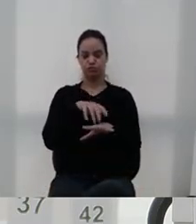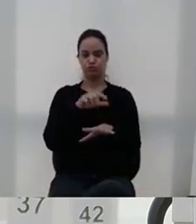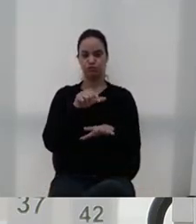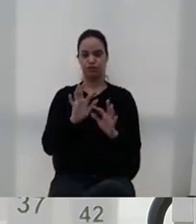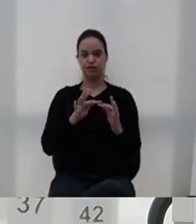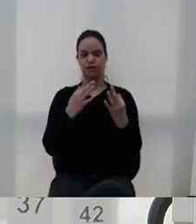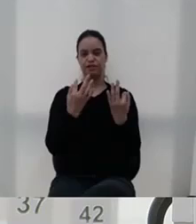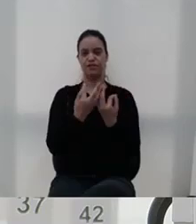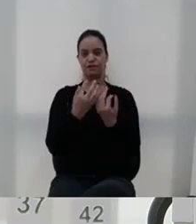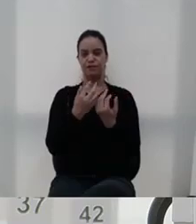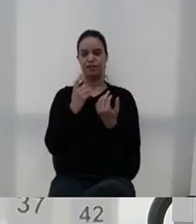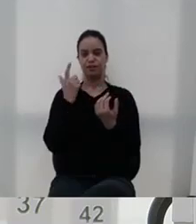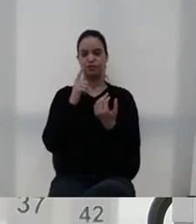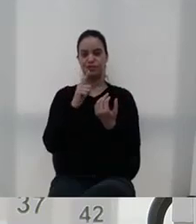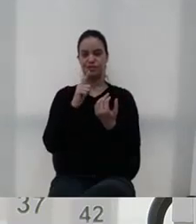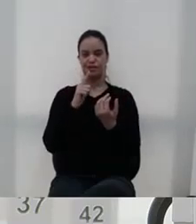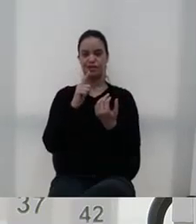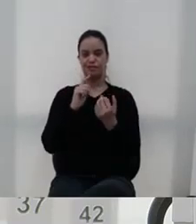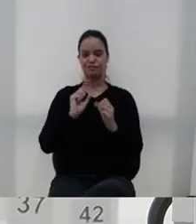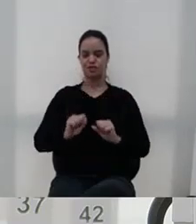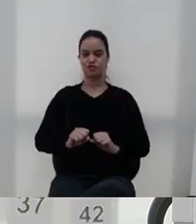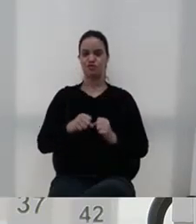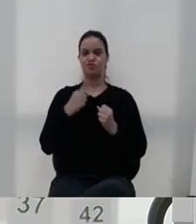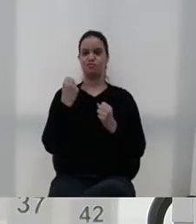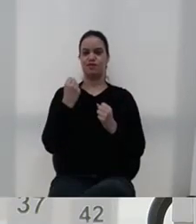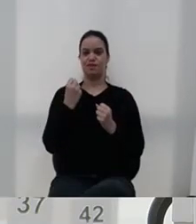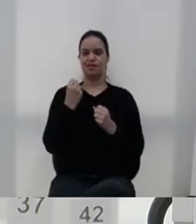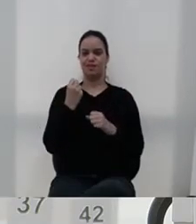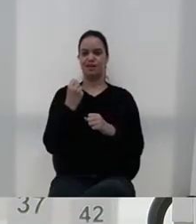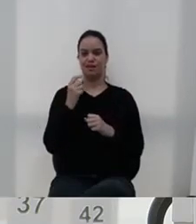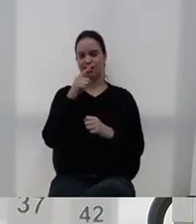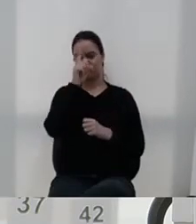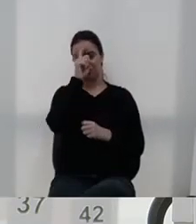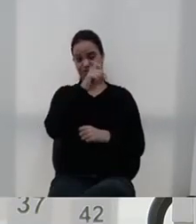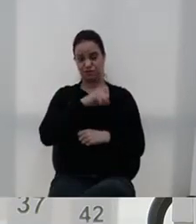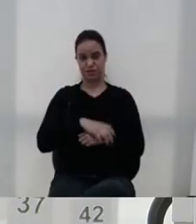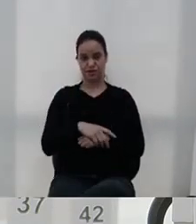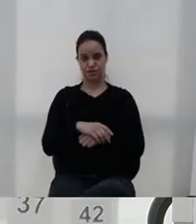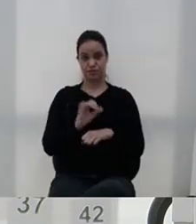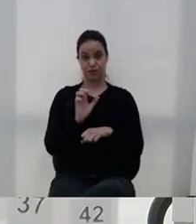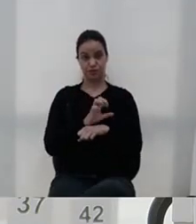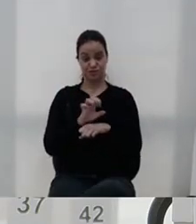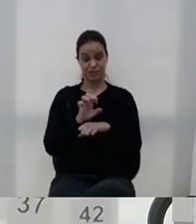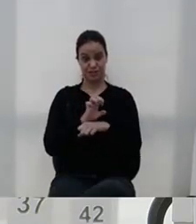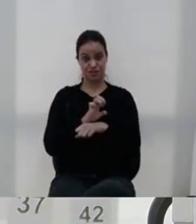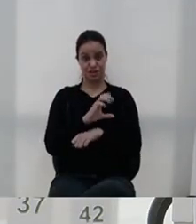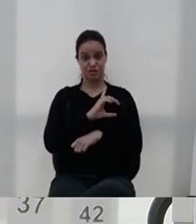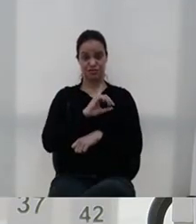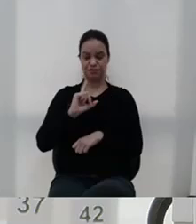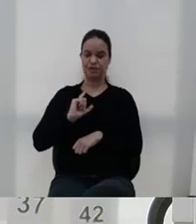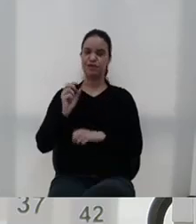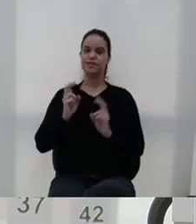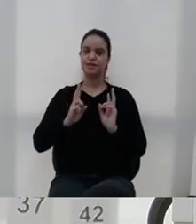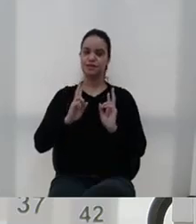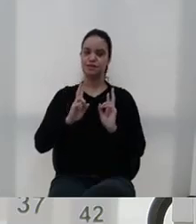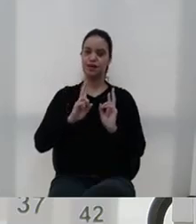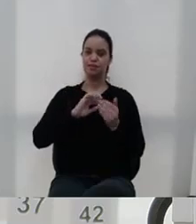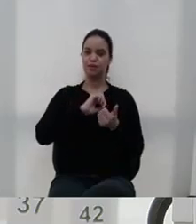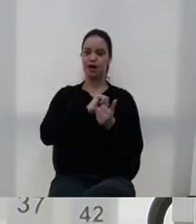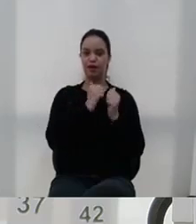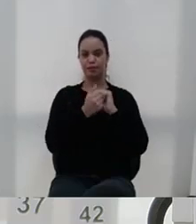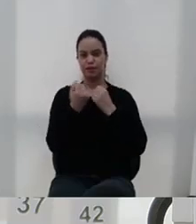superar essas dificuldades? Servidores, estagiários, defensores, nós estamos fazendo constantes ajustes nos atendimentos, nas